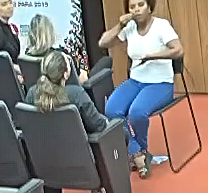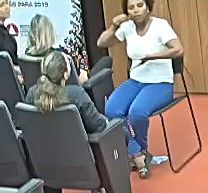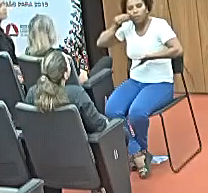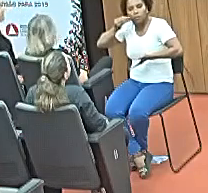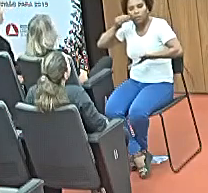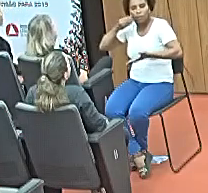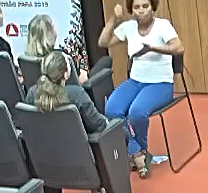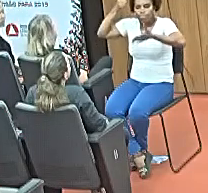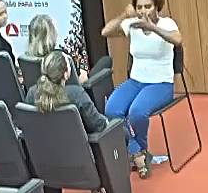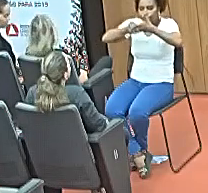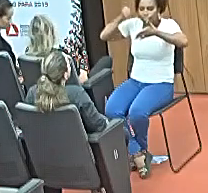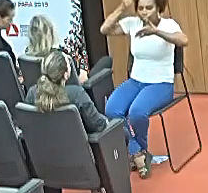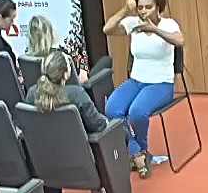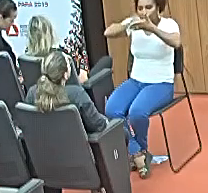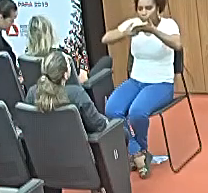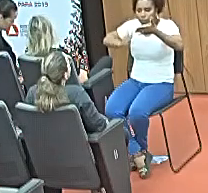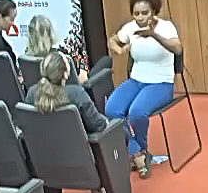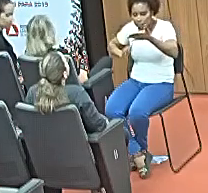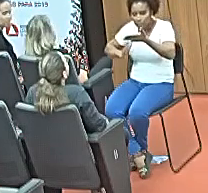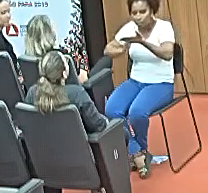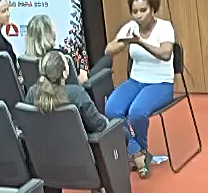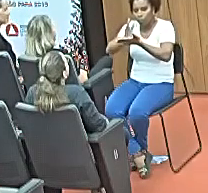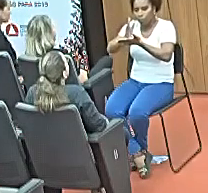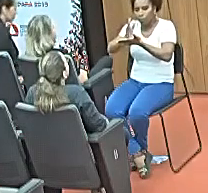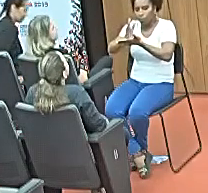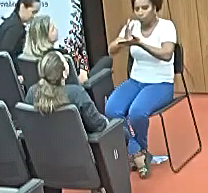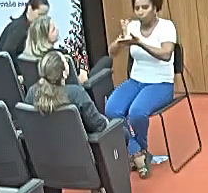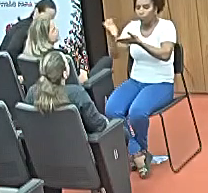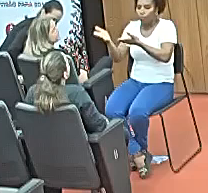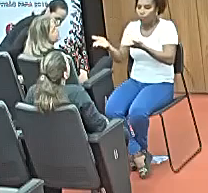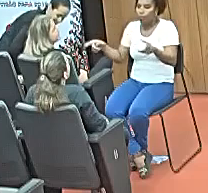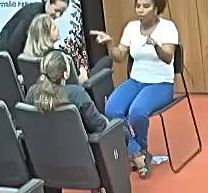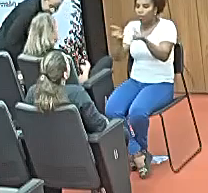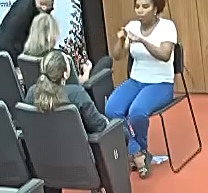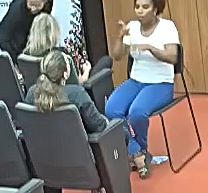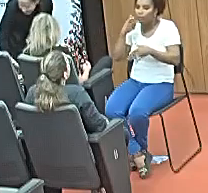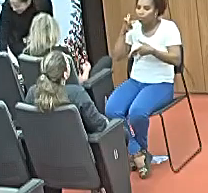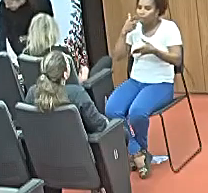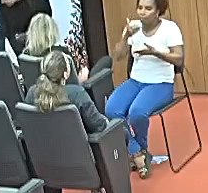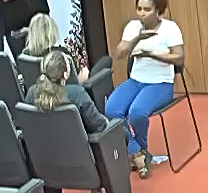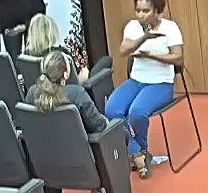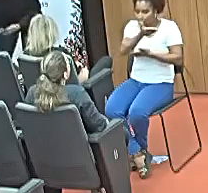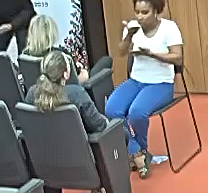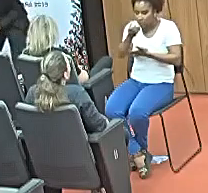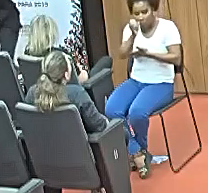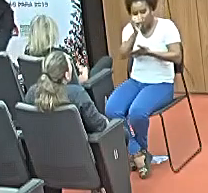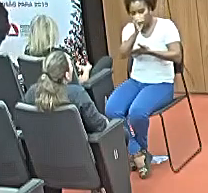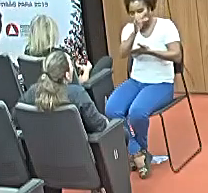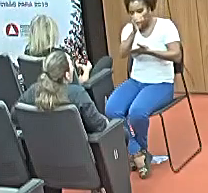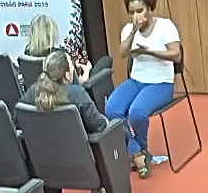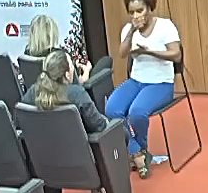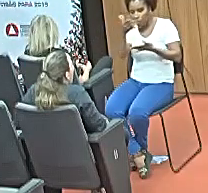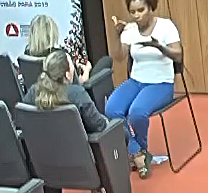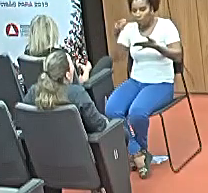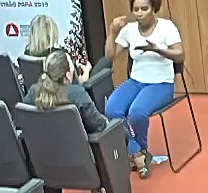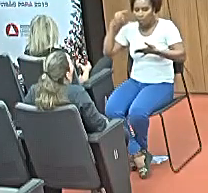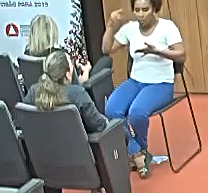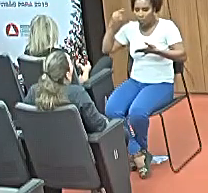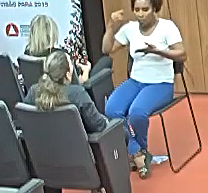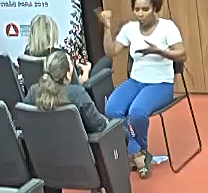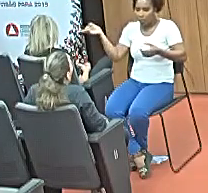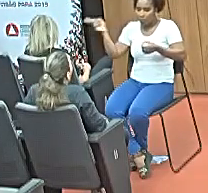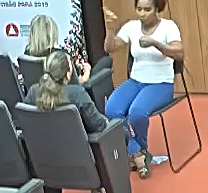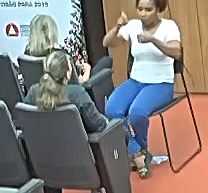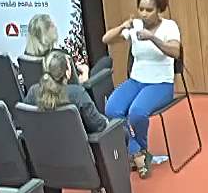367 pra chegar no vale do jequitinhonha pela madrugada pra ações parlamentares que faz